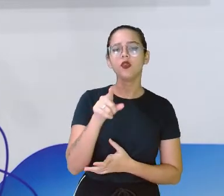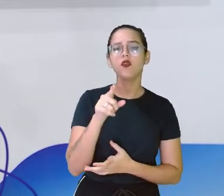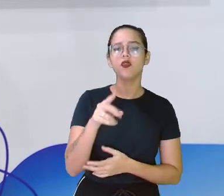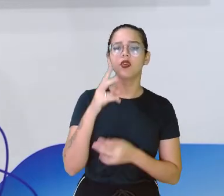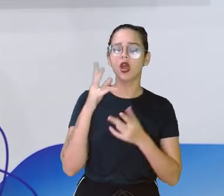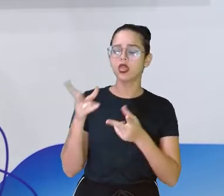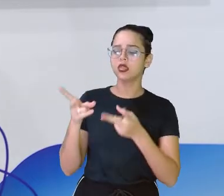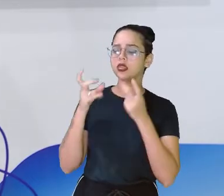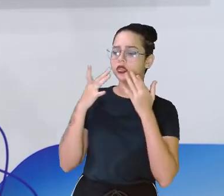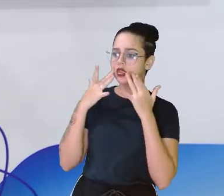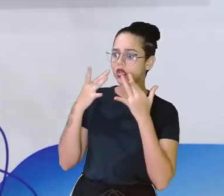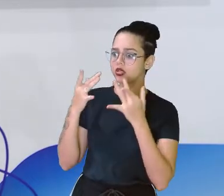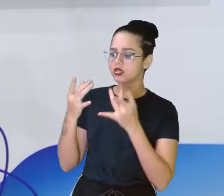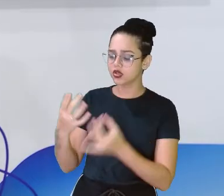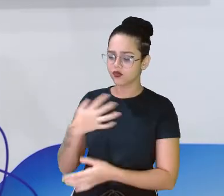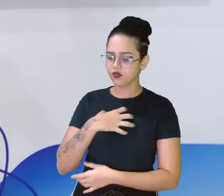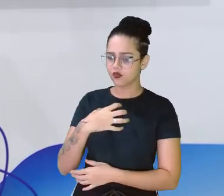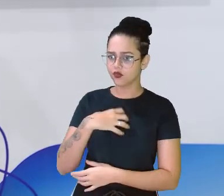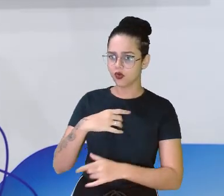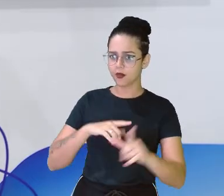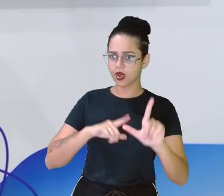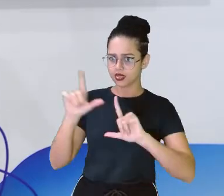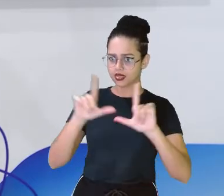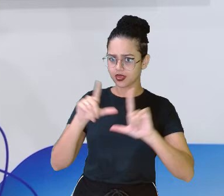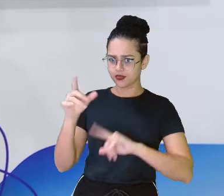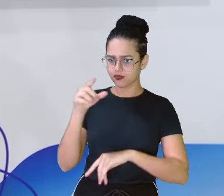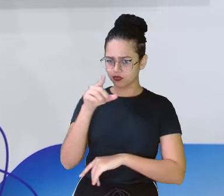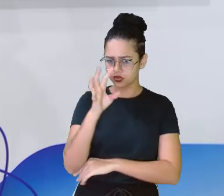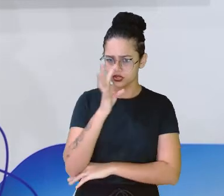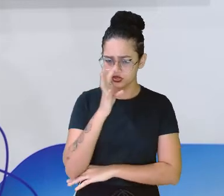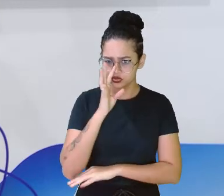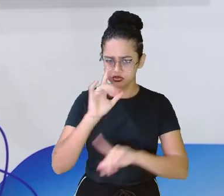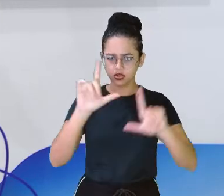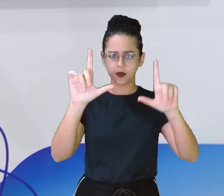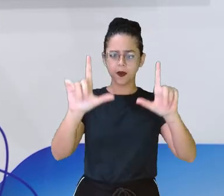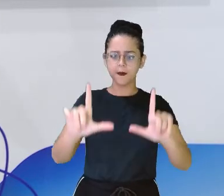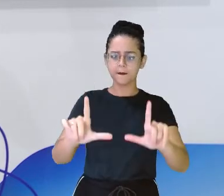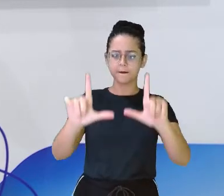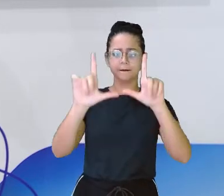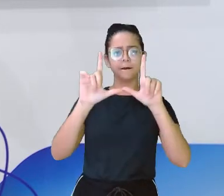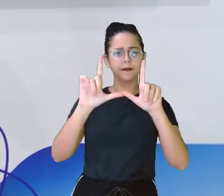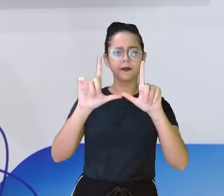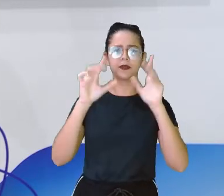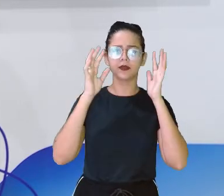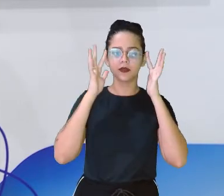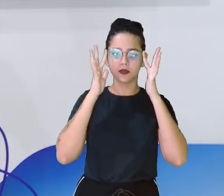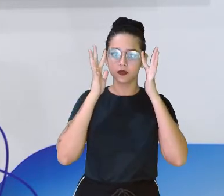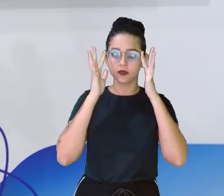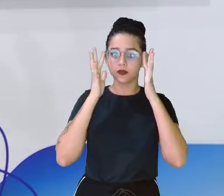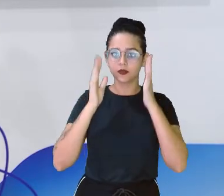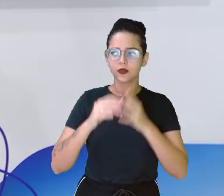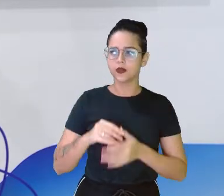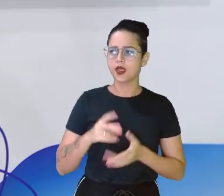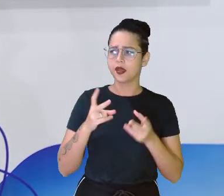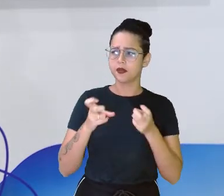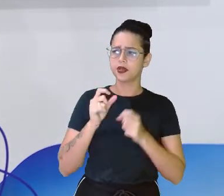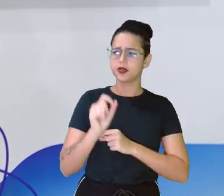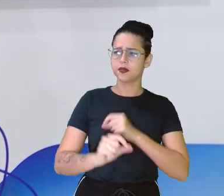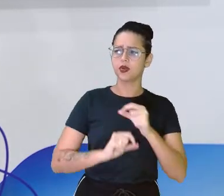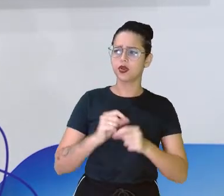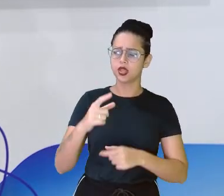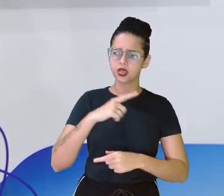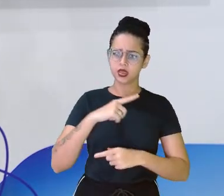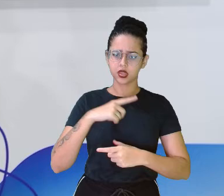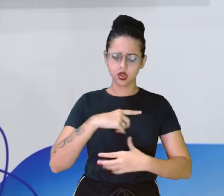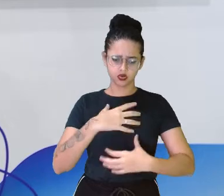prestar atenção na forma da TV que você vai estar assistindo essa aula agora, você vai perceber que ela tem